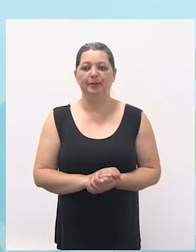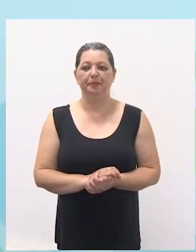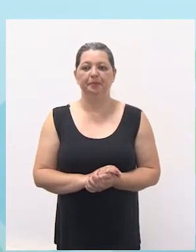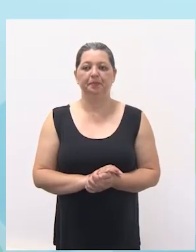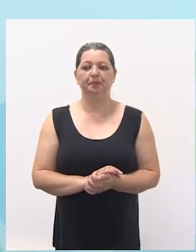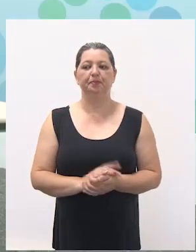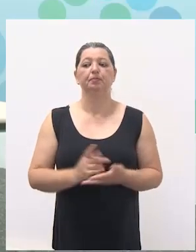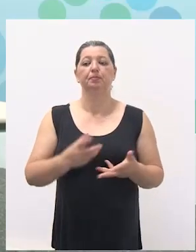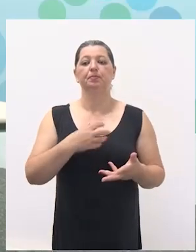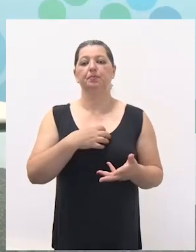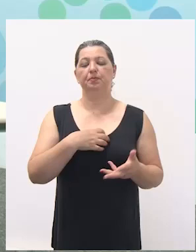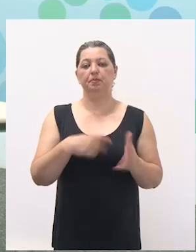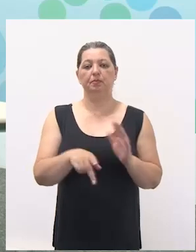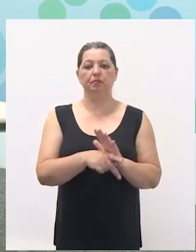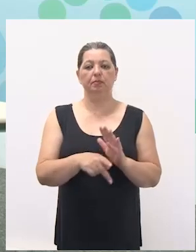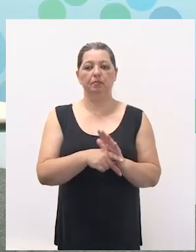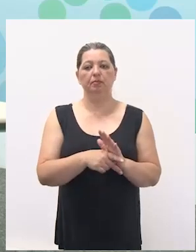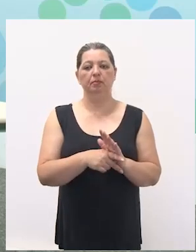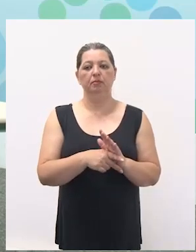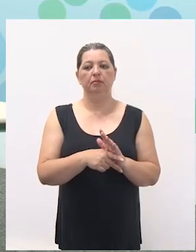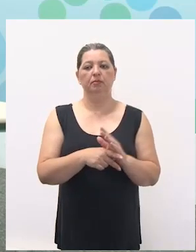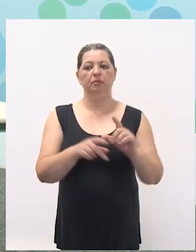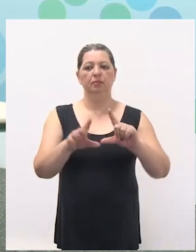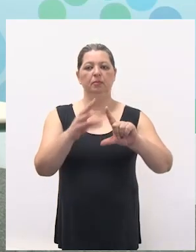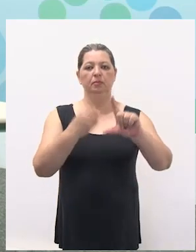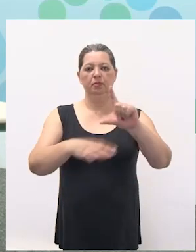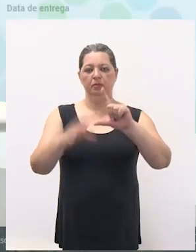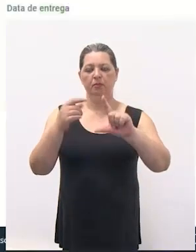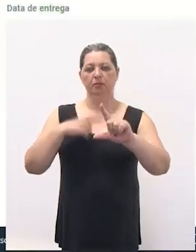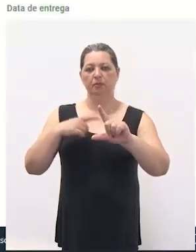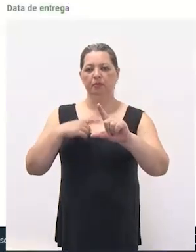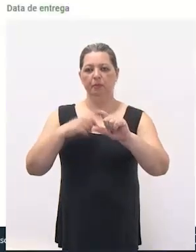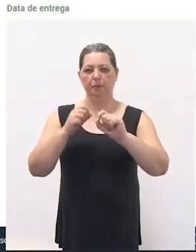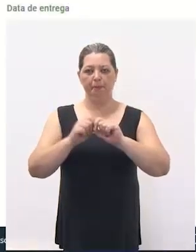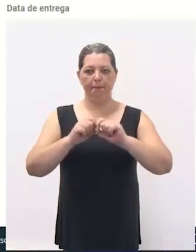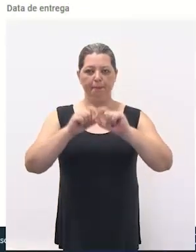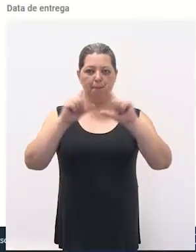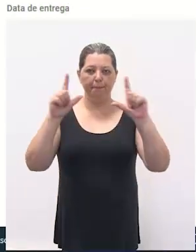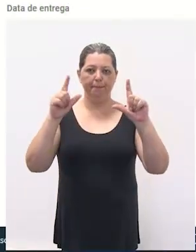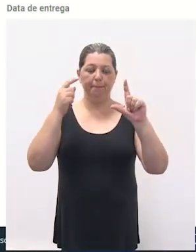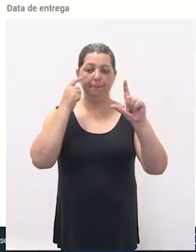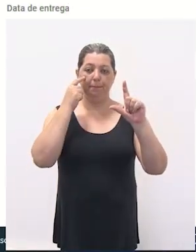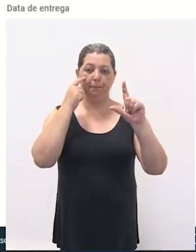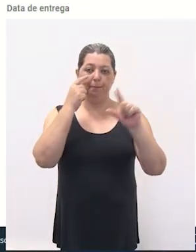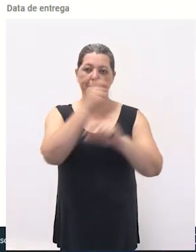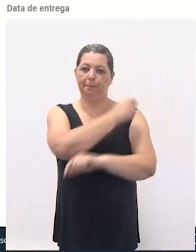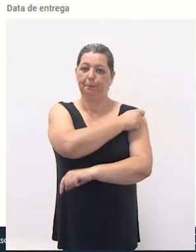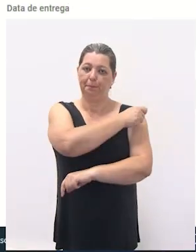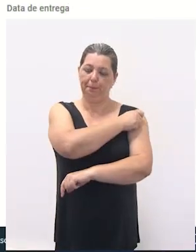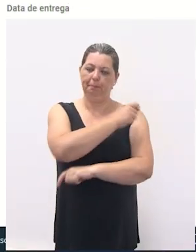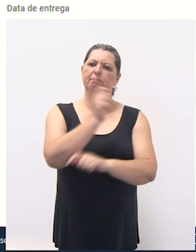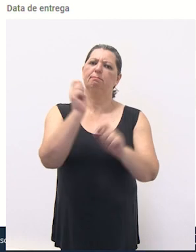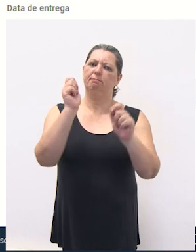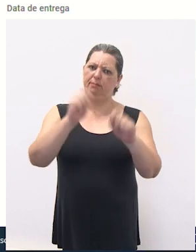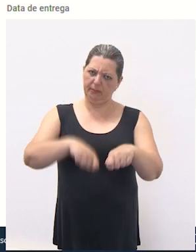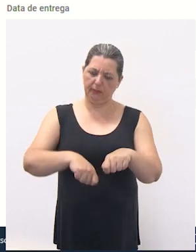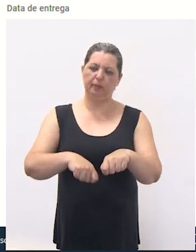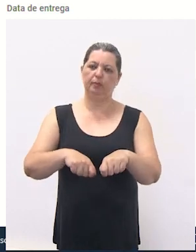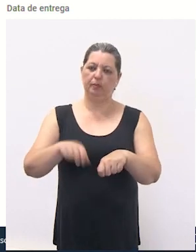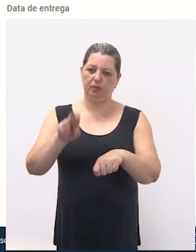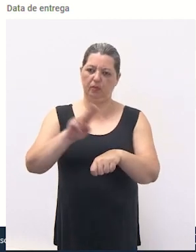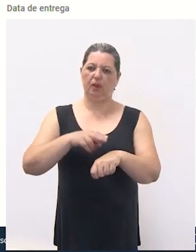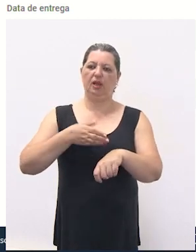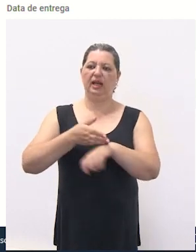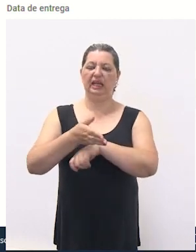forma de compartilhar, a gente tem também aqui nessa caixinha, ó, os alunos podem visualizar o arquivo. Então, aqui os